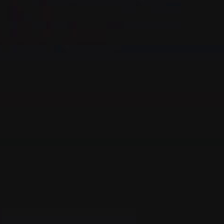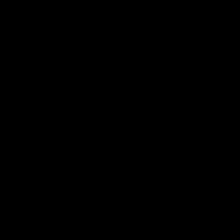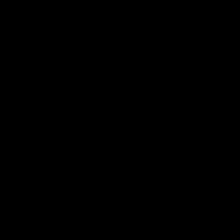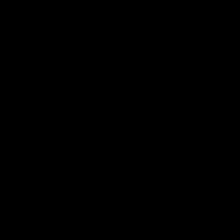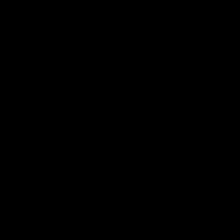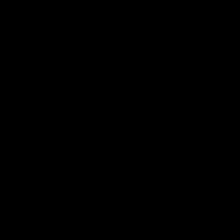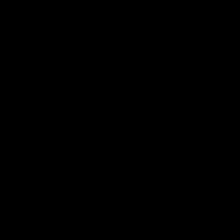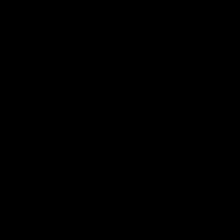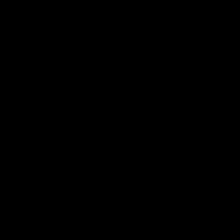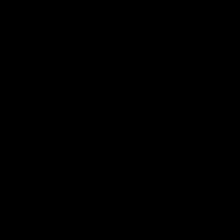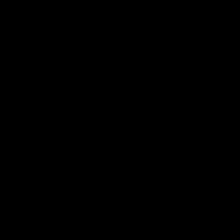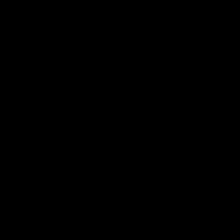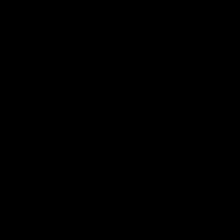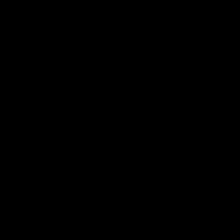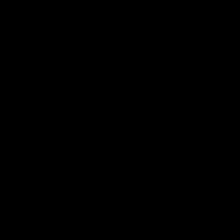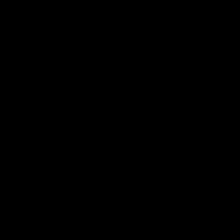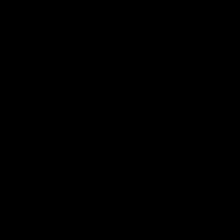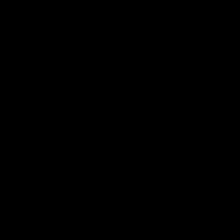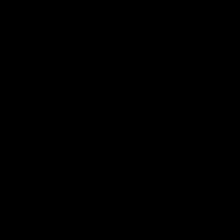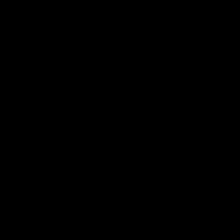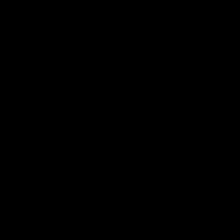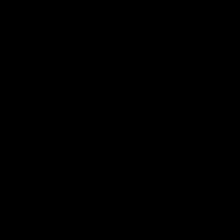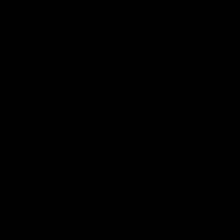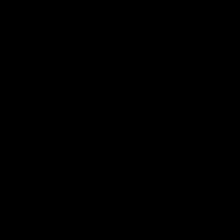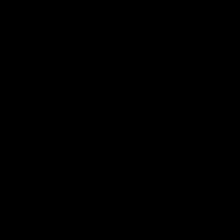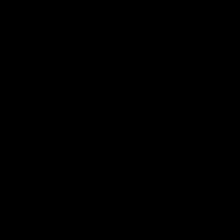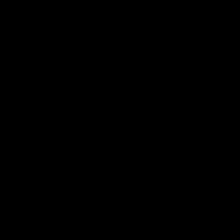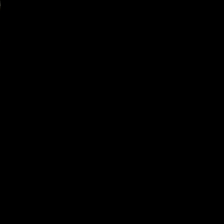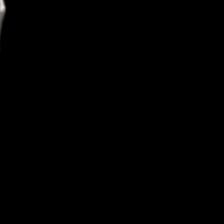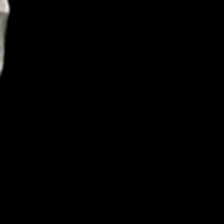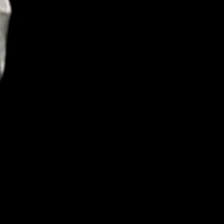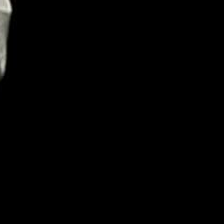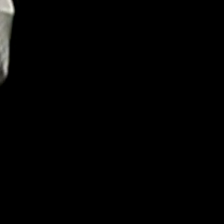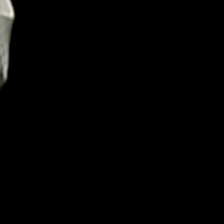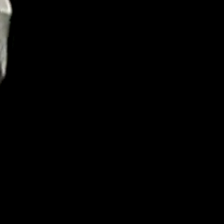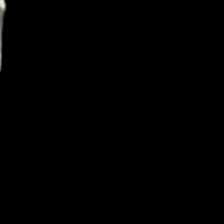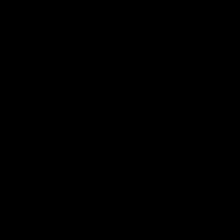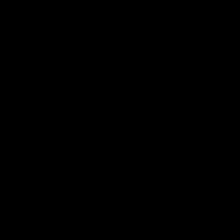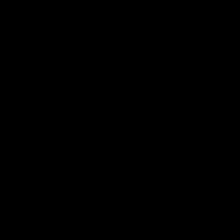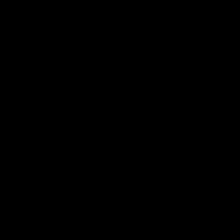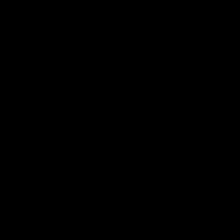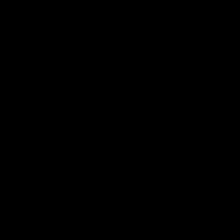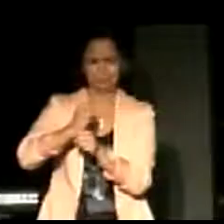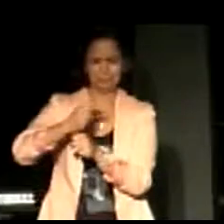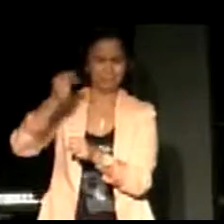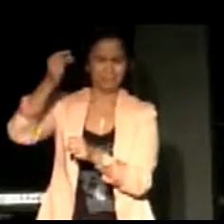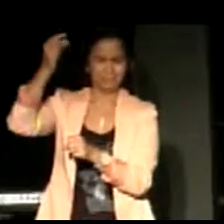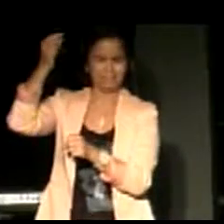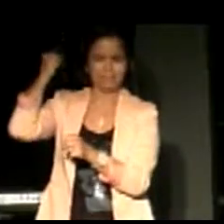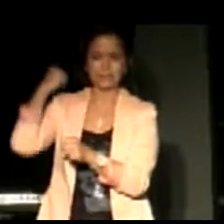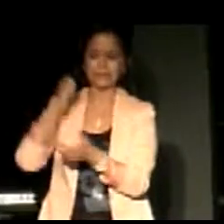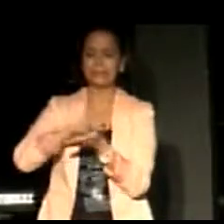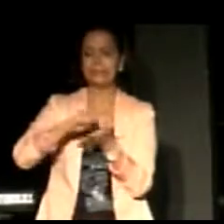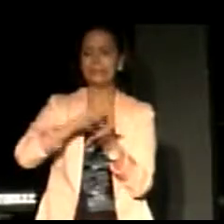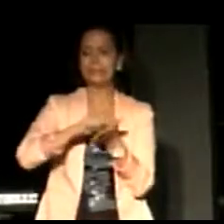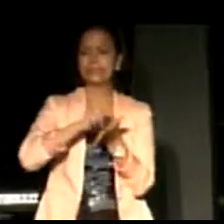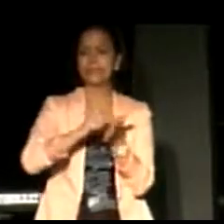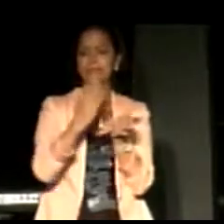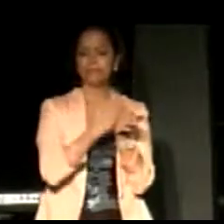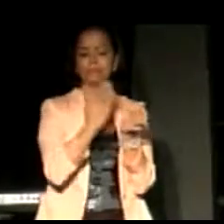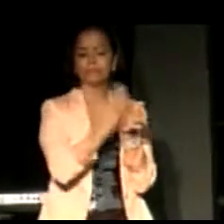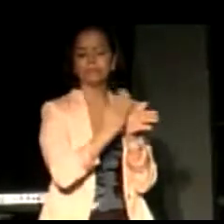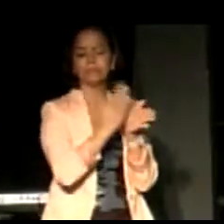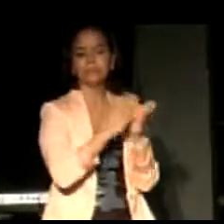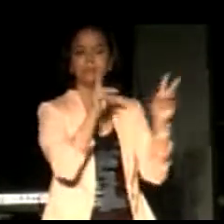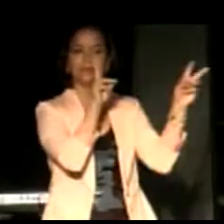Camilo Castelo Branco, um escritor português do século XIX, escreveu uma obra com